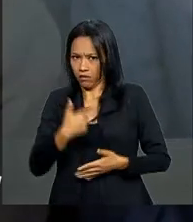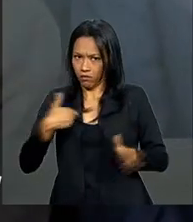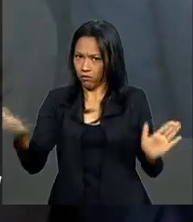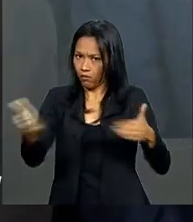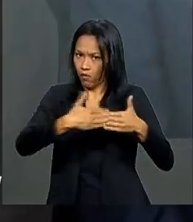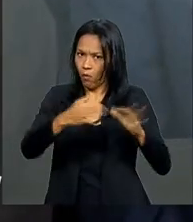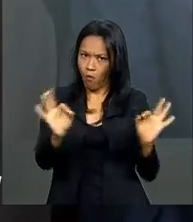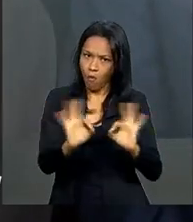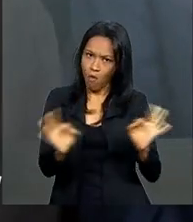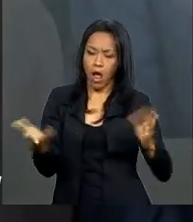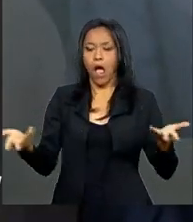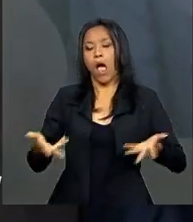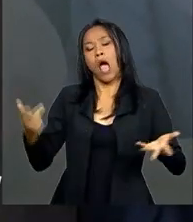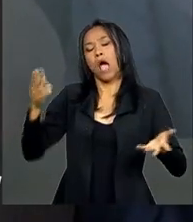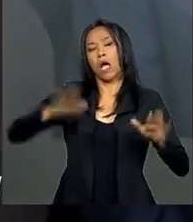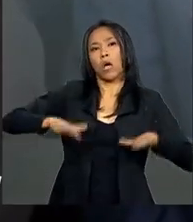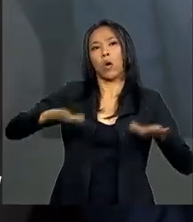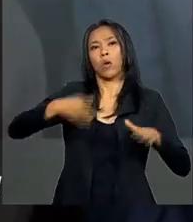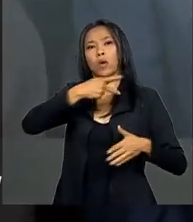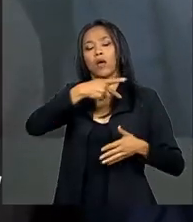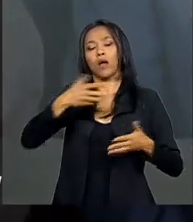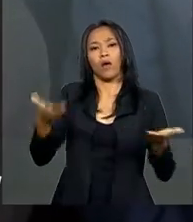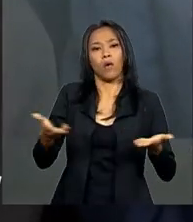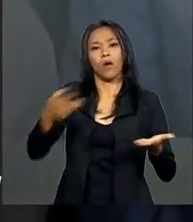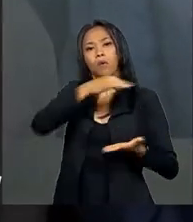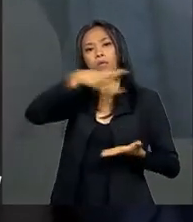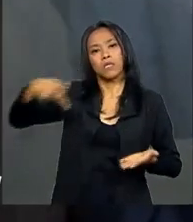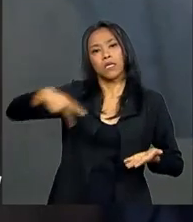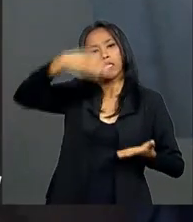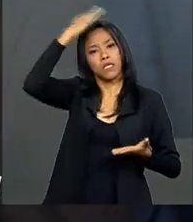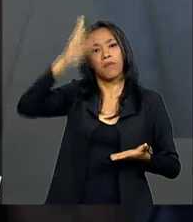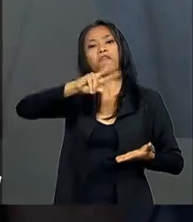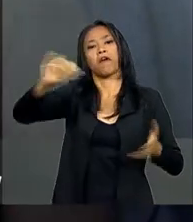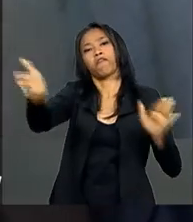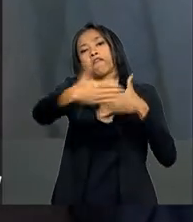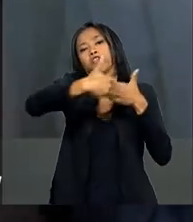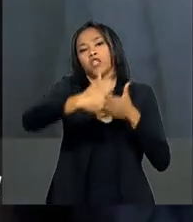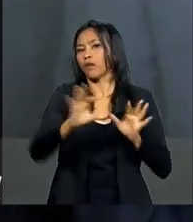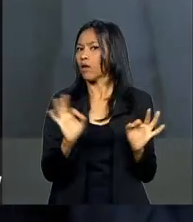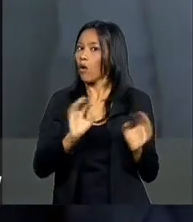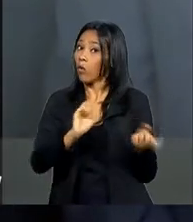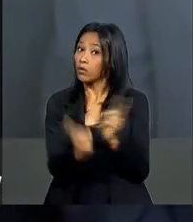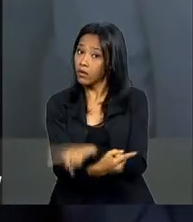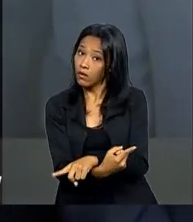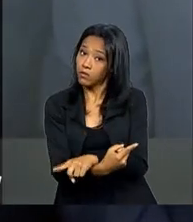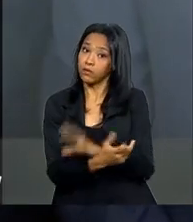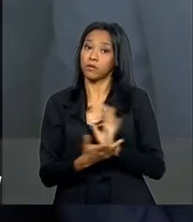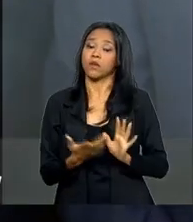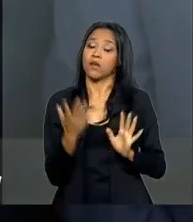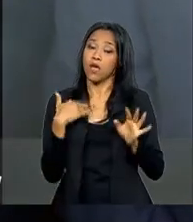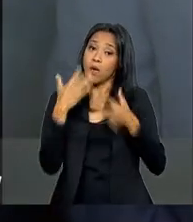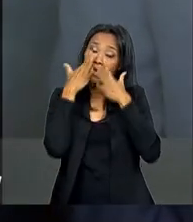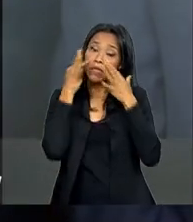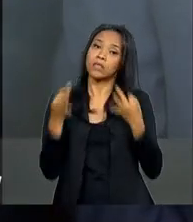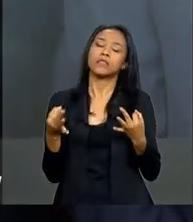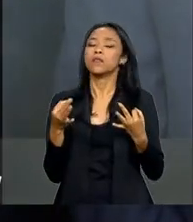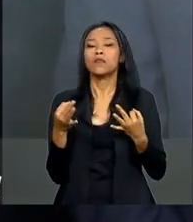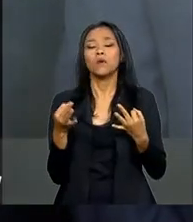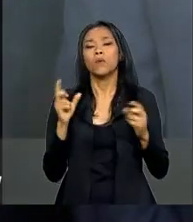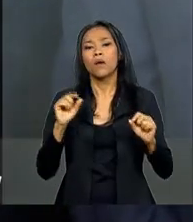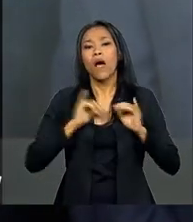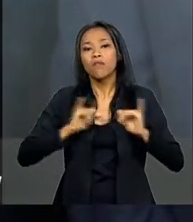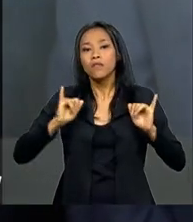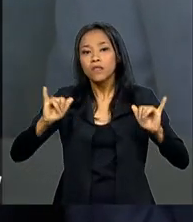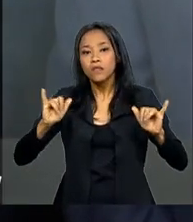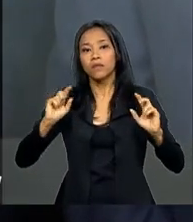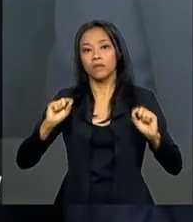presidente, agora está pensando em fechar a fronteira. Não há isto, não haverá isso, ao contrário. O que eu alertei sobre o foco latino-americano